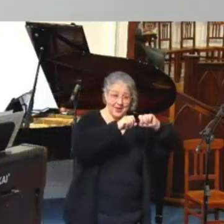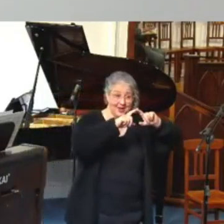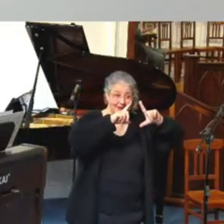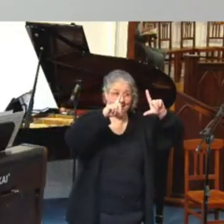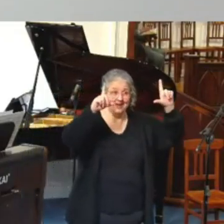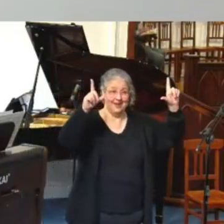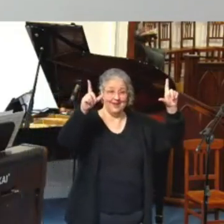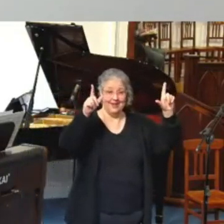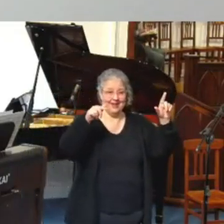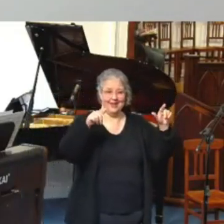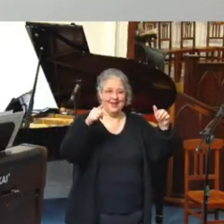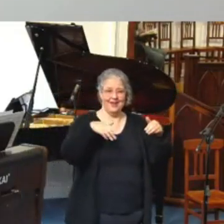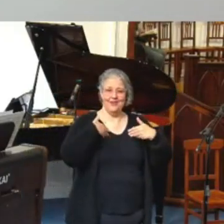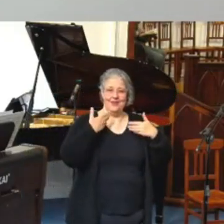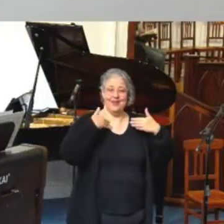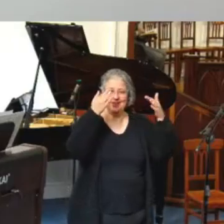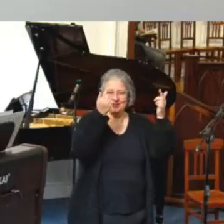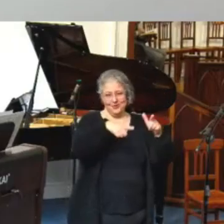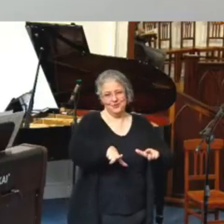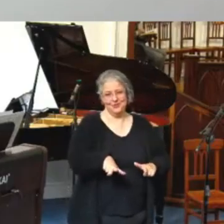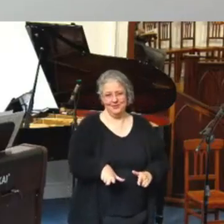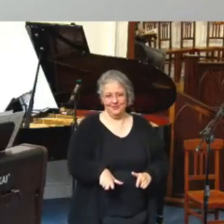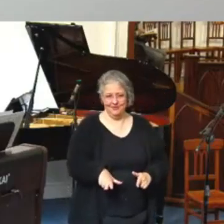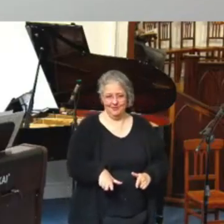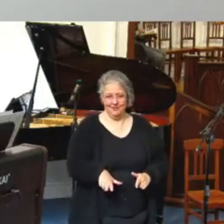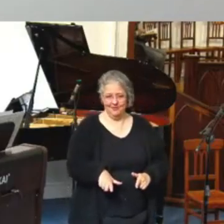é essa? As misericórdias do Senhor.